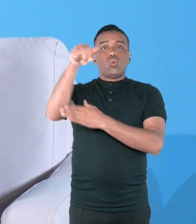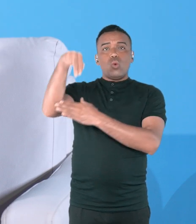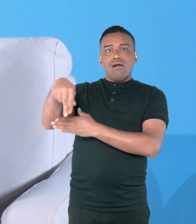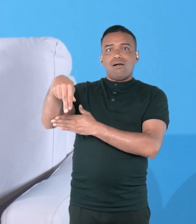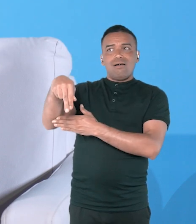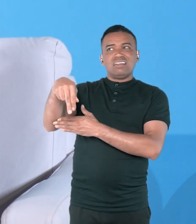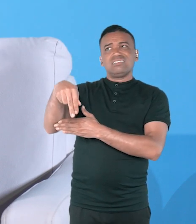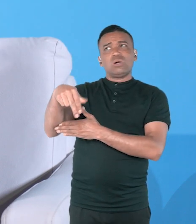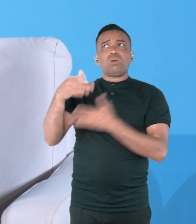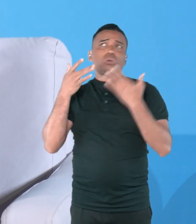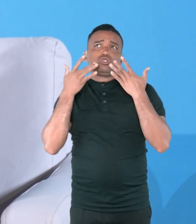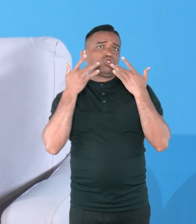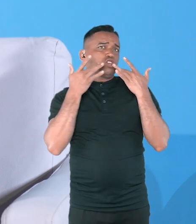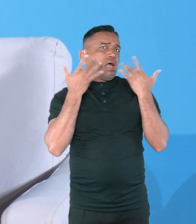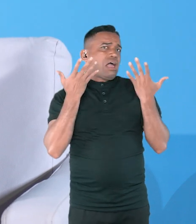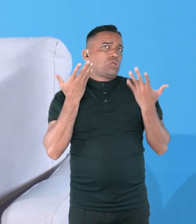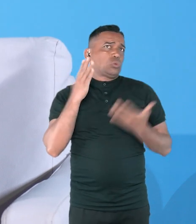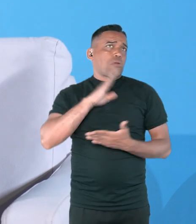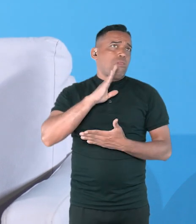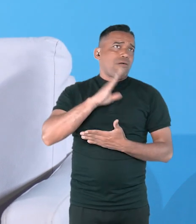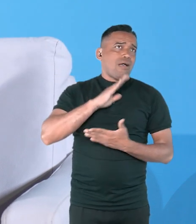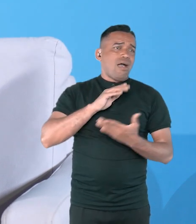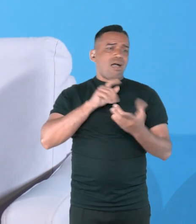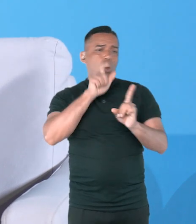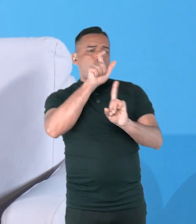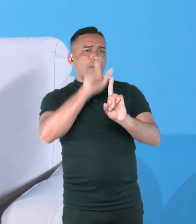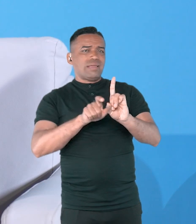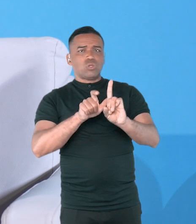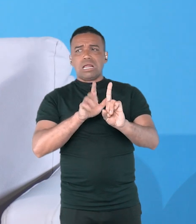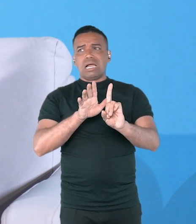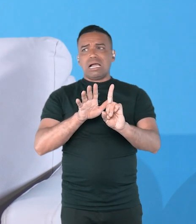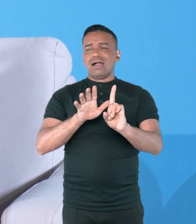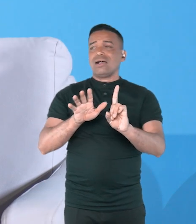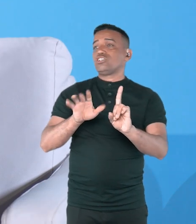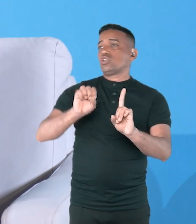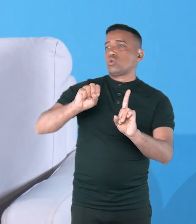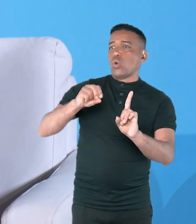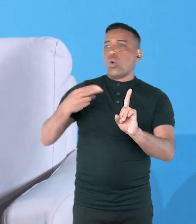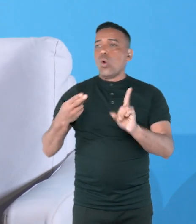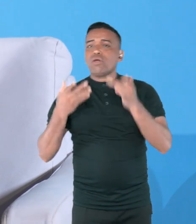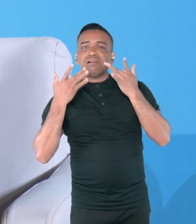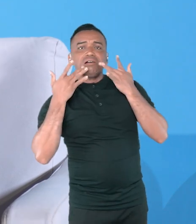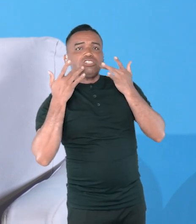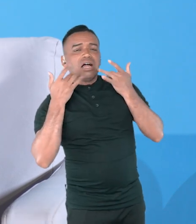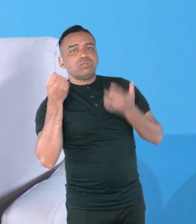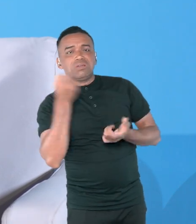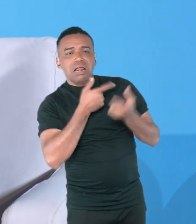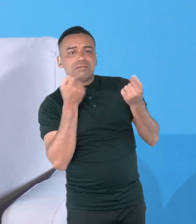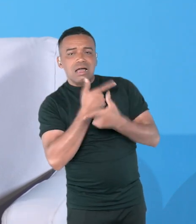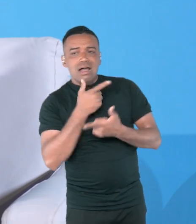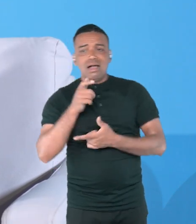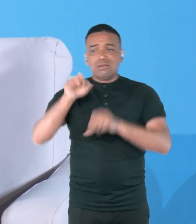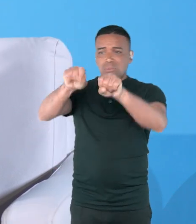não era mais uma peça legal que eu queria fazer, porque eu achava legal aquele personagem, ou achava a peça engraçada, ou achava que as